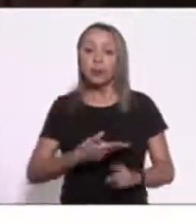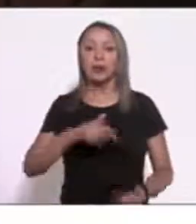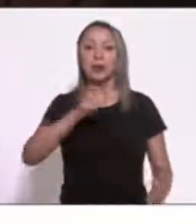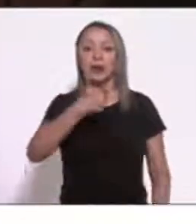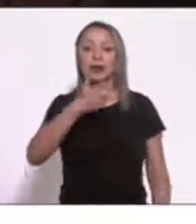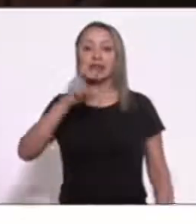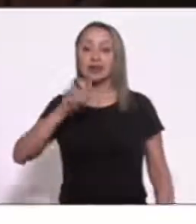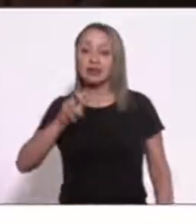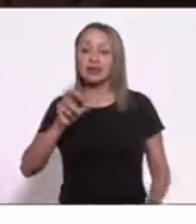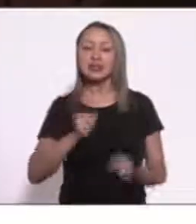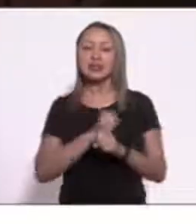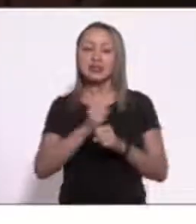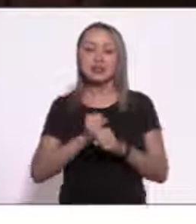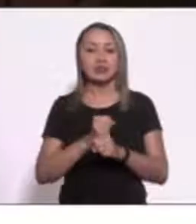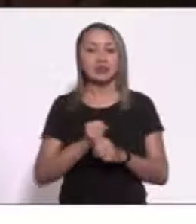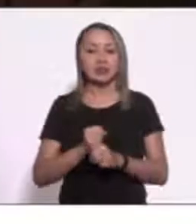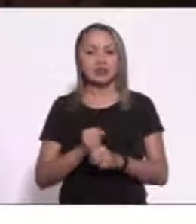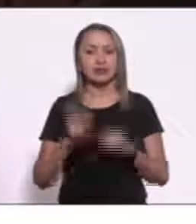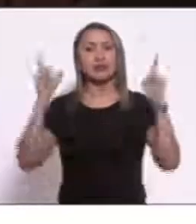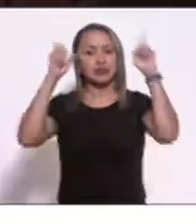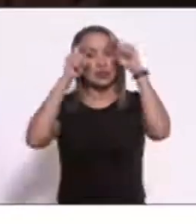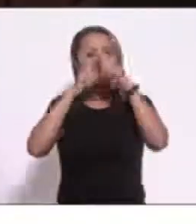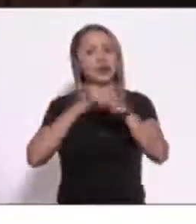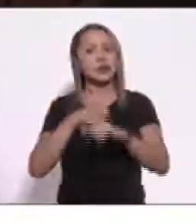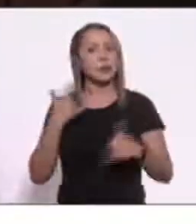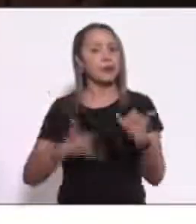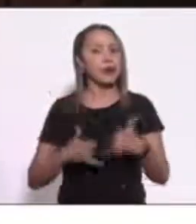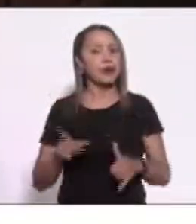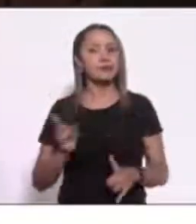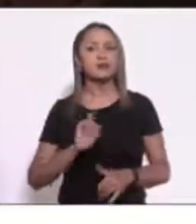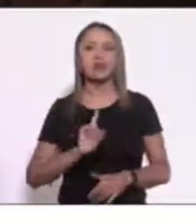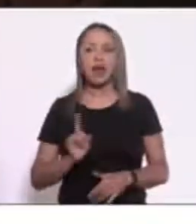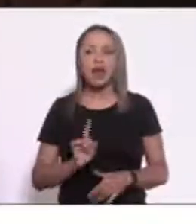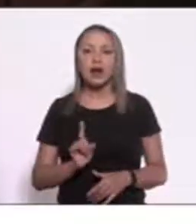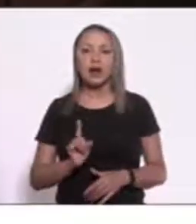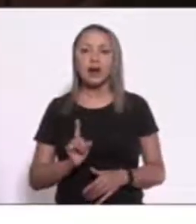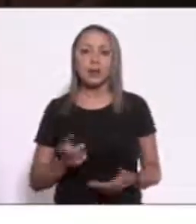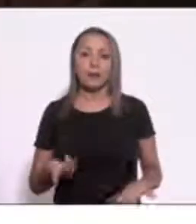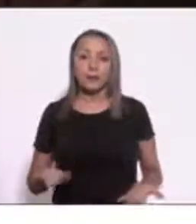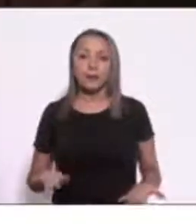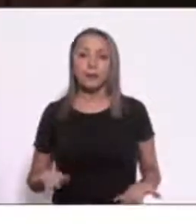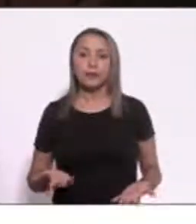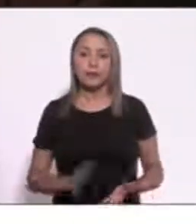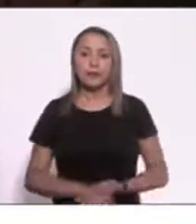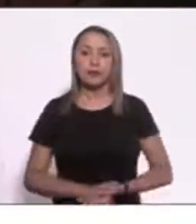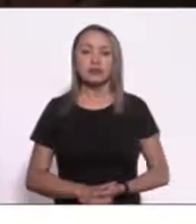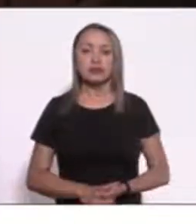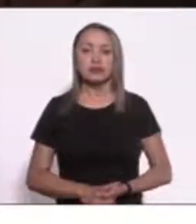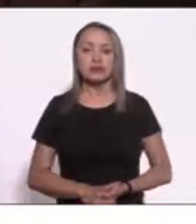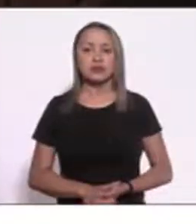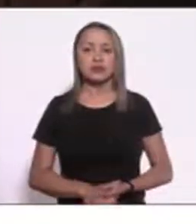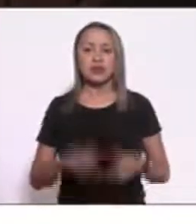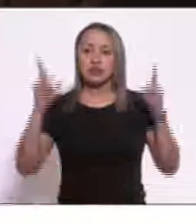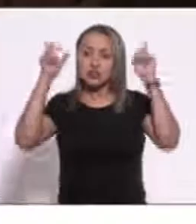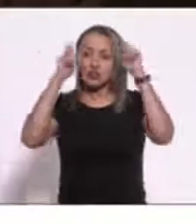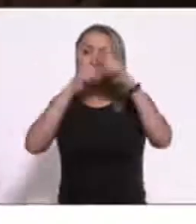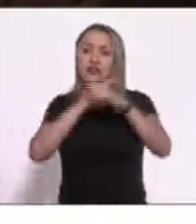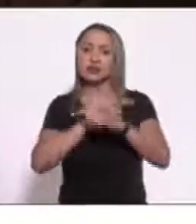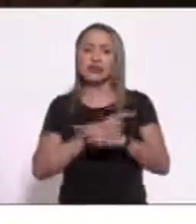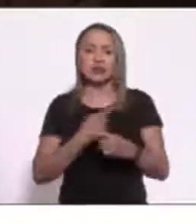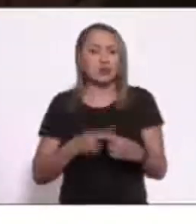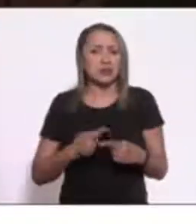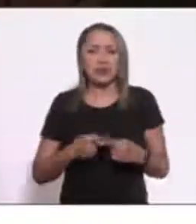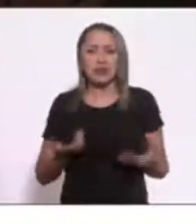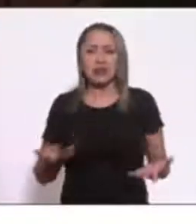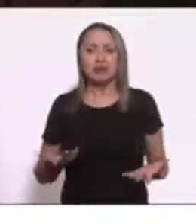anos. Não é brincadeira, não. É, parece até sopa de minhoca, porque é muita